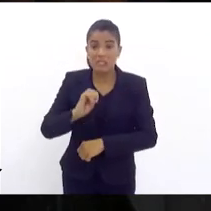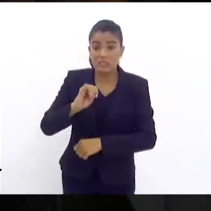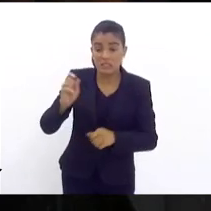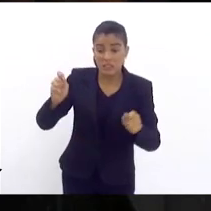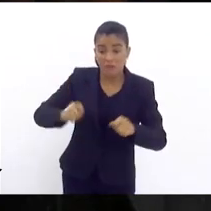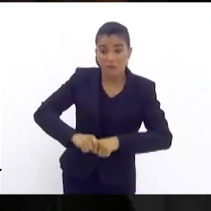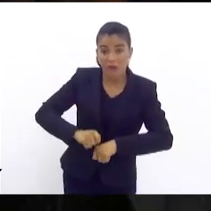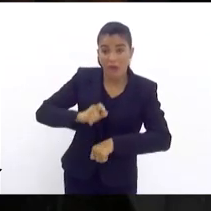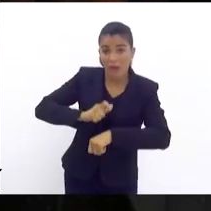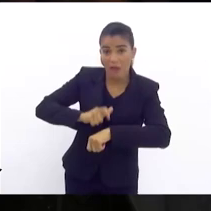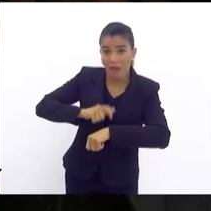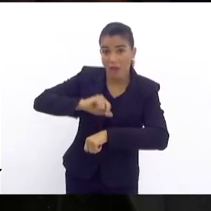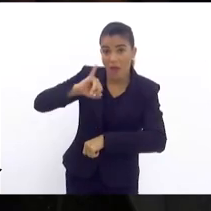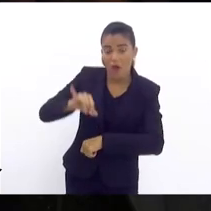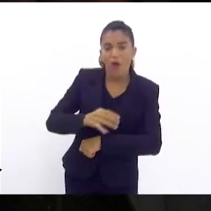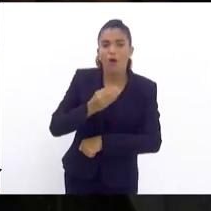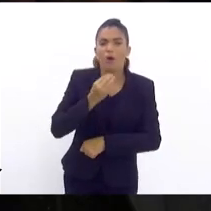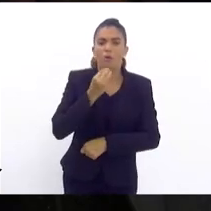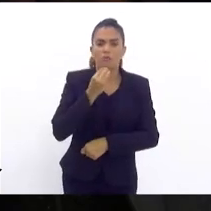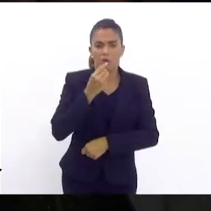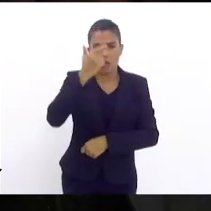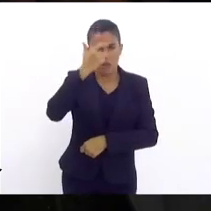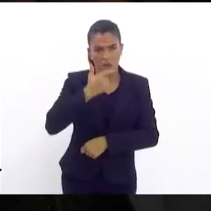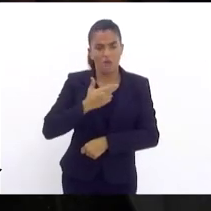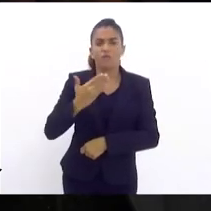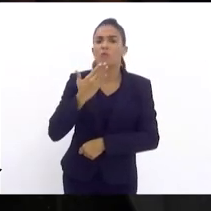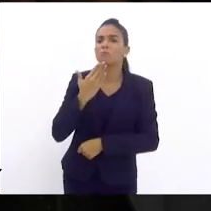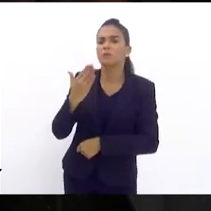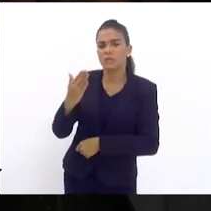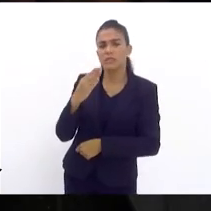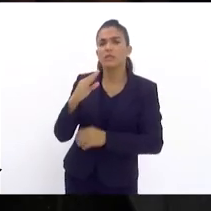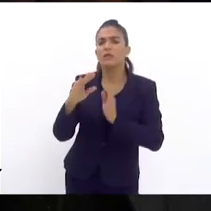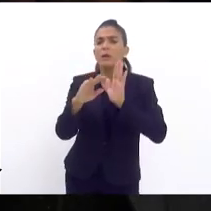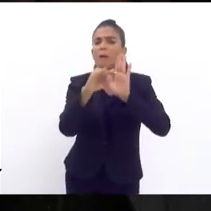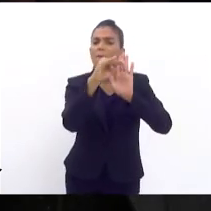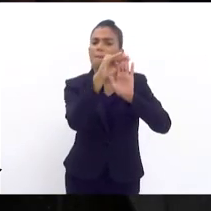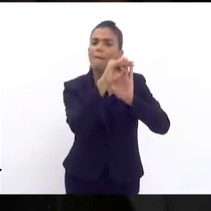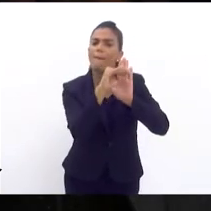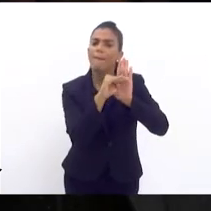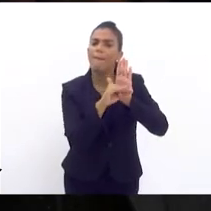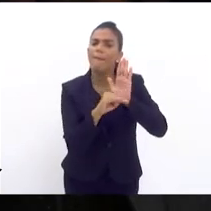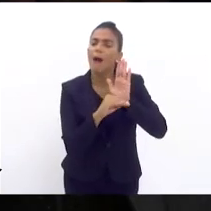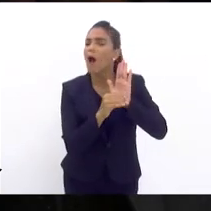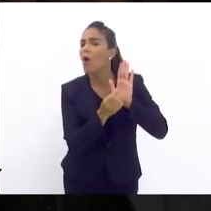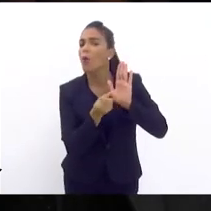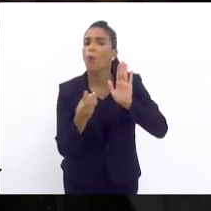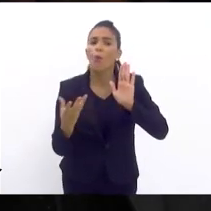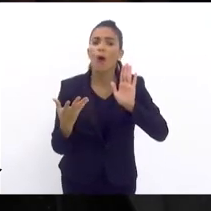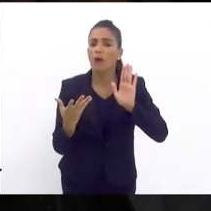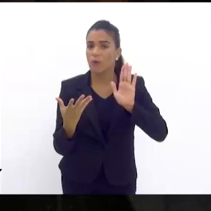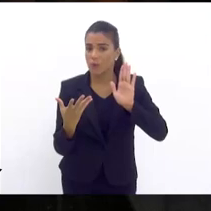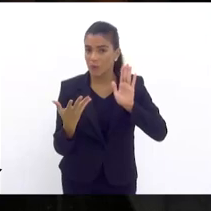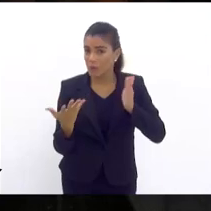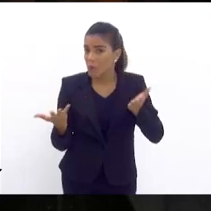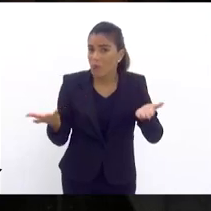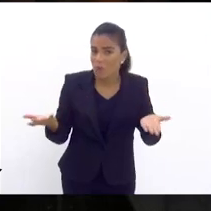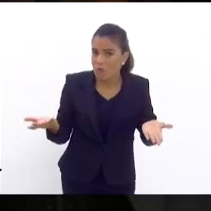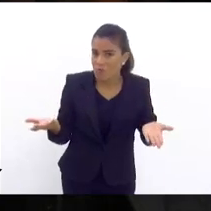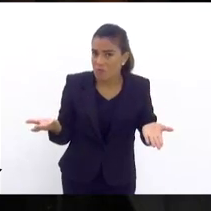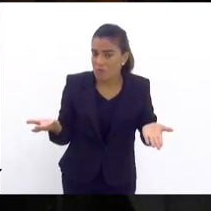oportunidade eu vou pedir para listar se tinha e virou saber